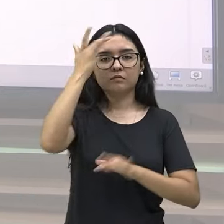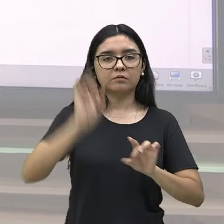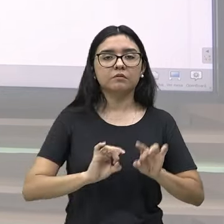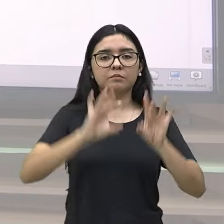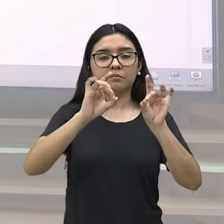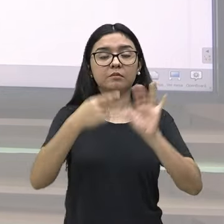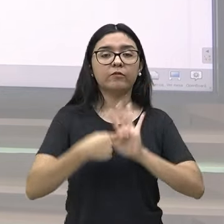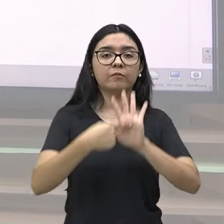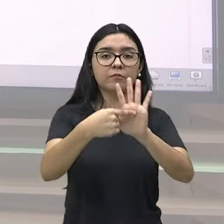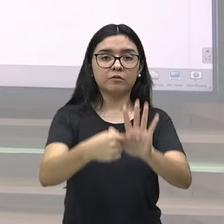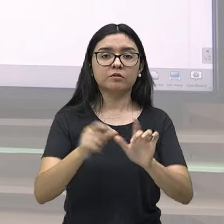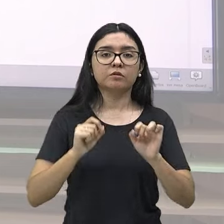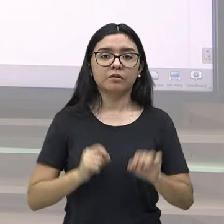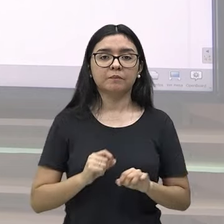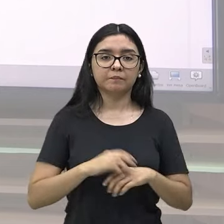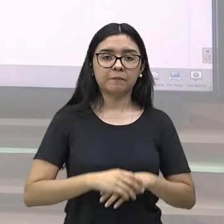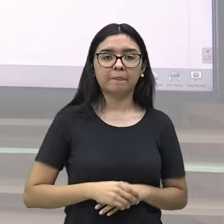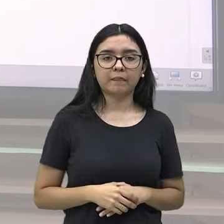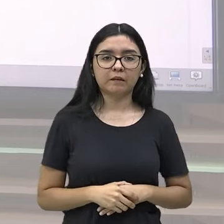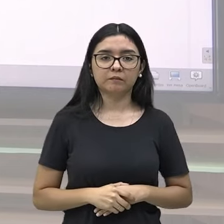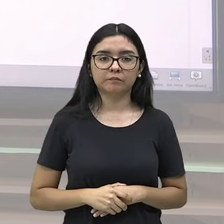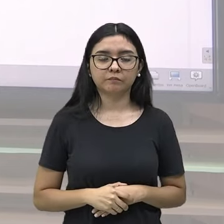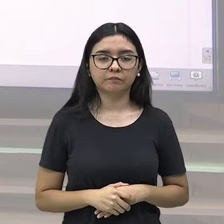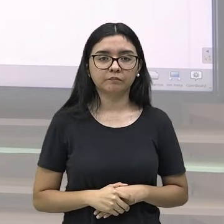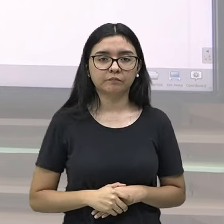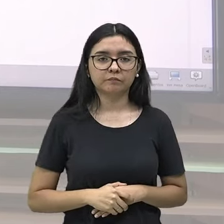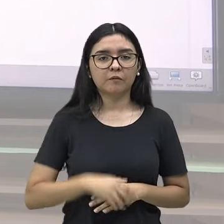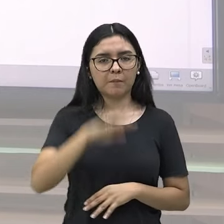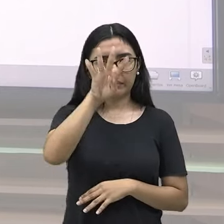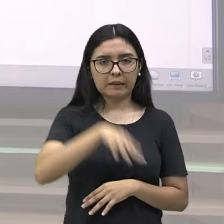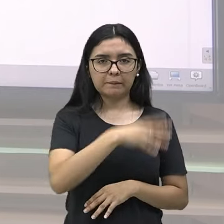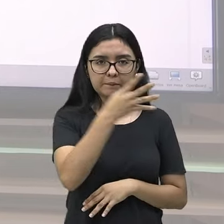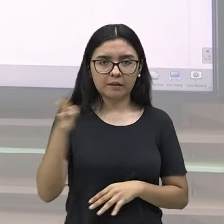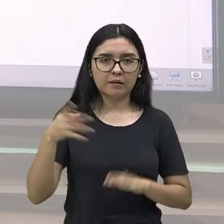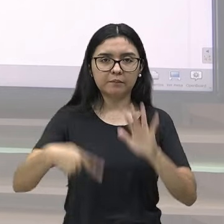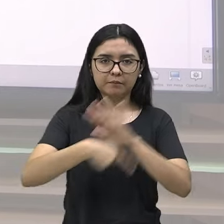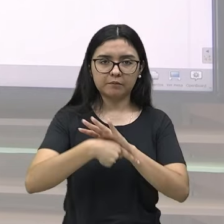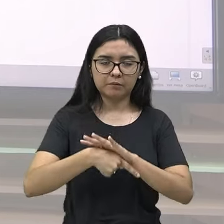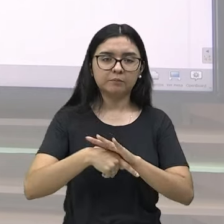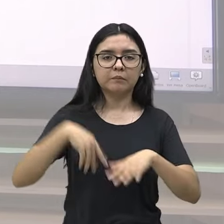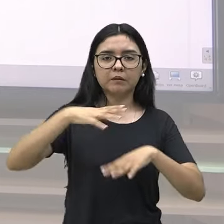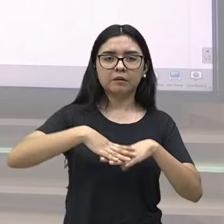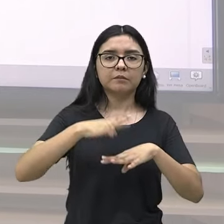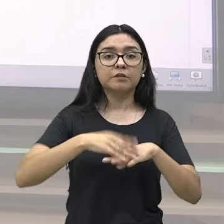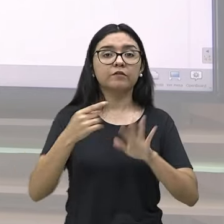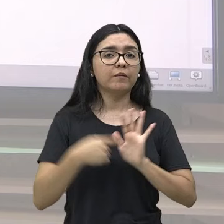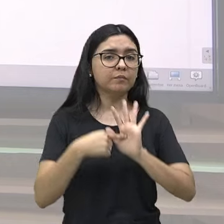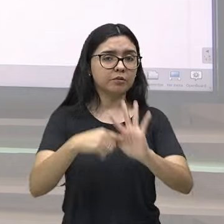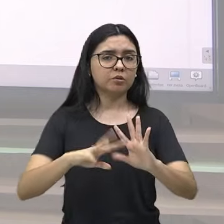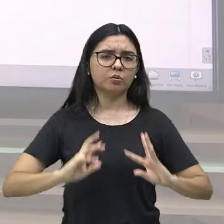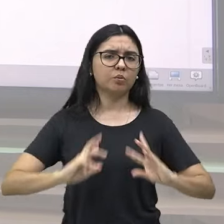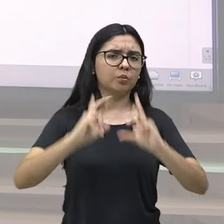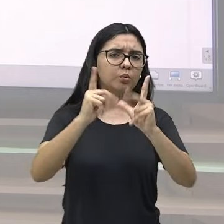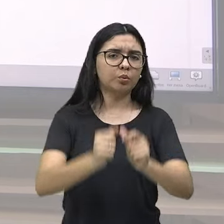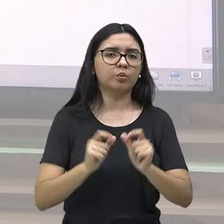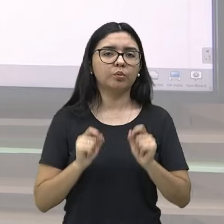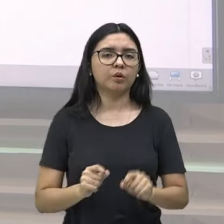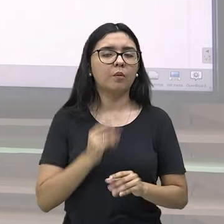vai mostrar para você o crivo de Eratóstenes. E nesse crivo ele vai mostrar para você, ó,